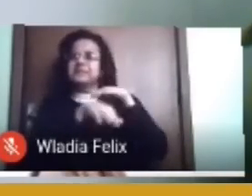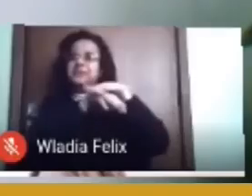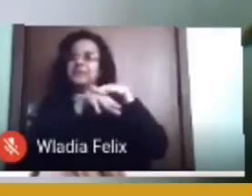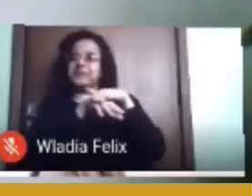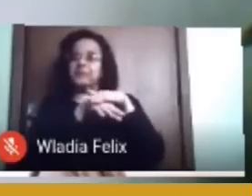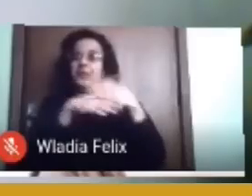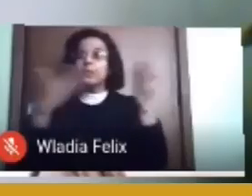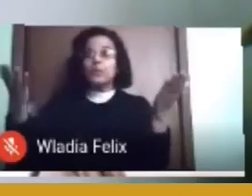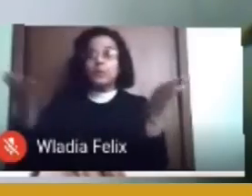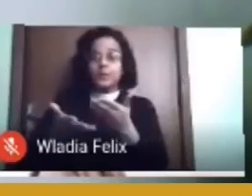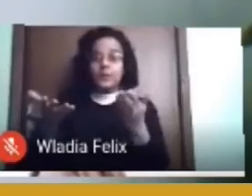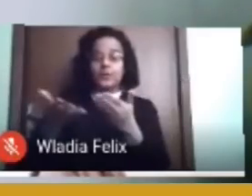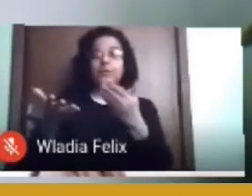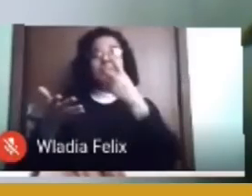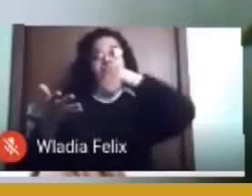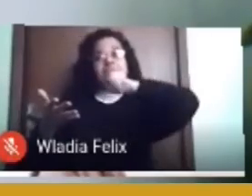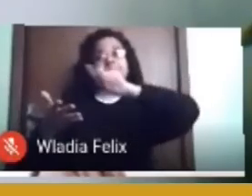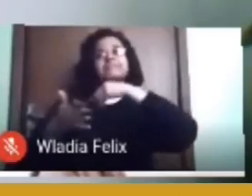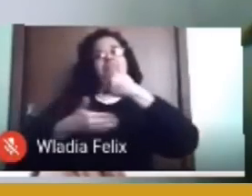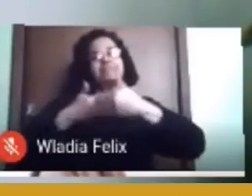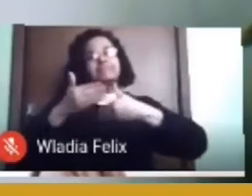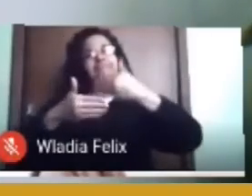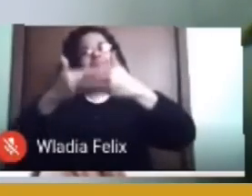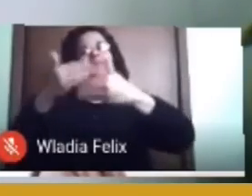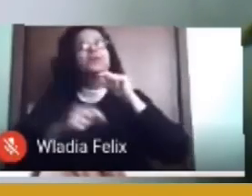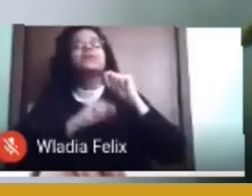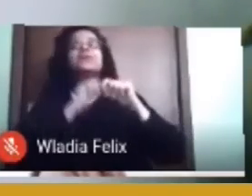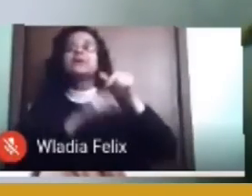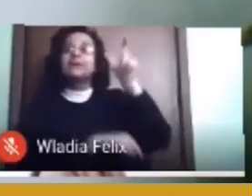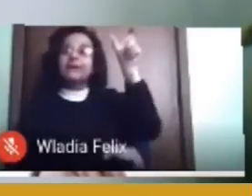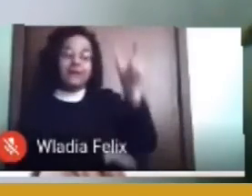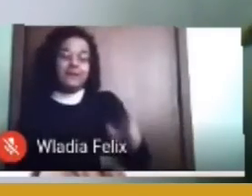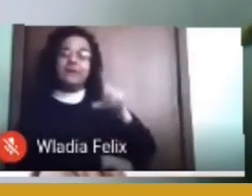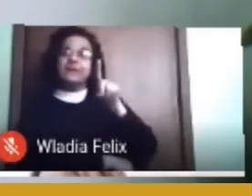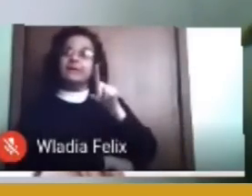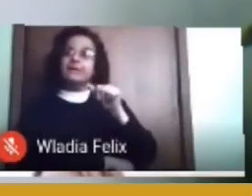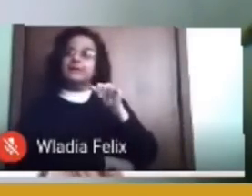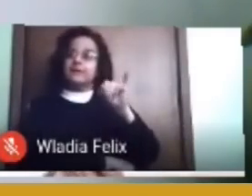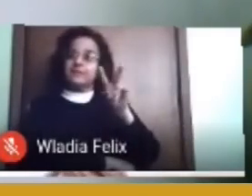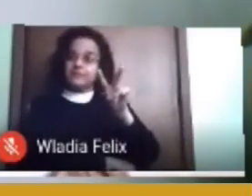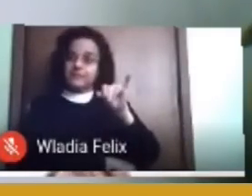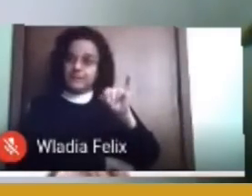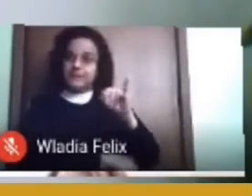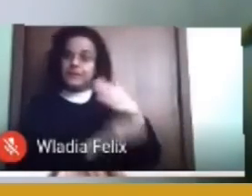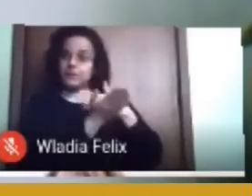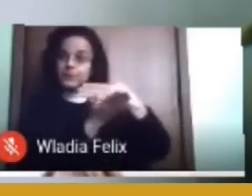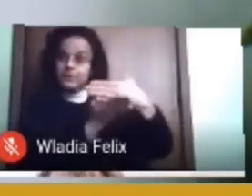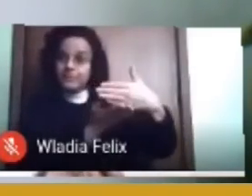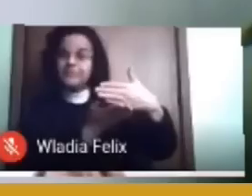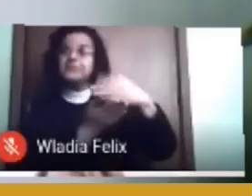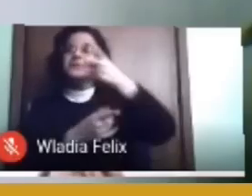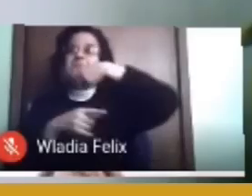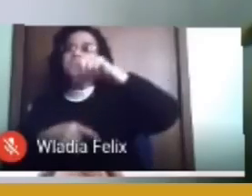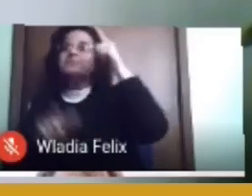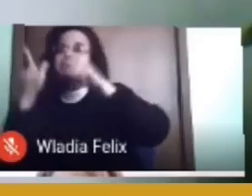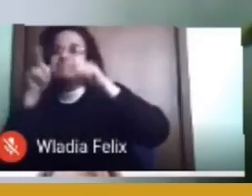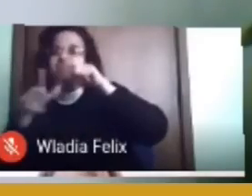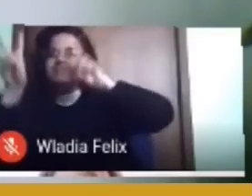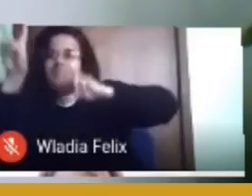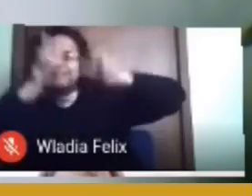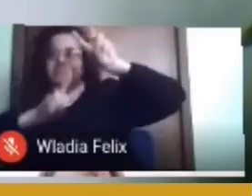aí plantar, colher, sabe? Então, nós, enquanto profissionais, temos esse respeito, esse respaldo também